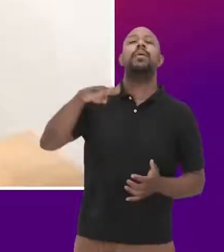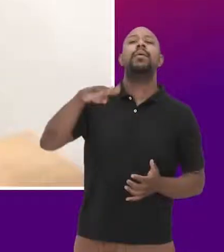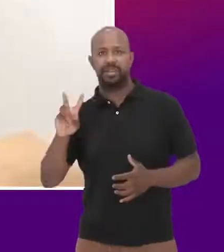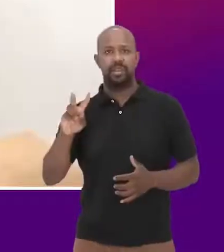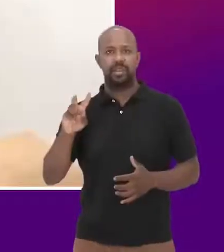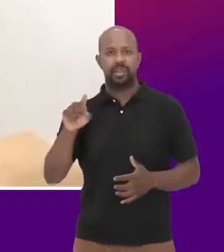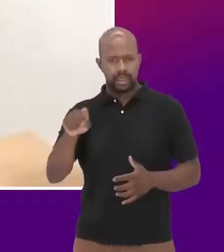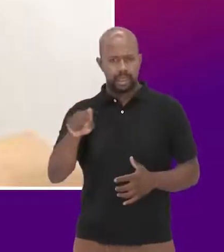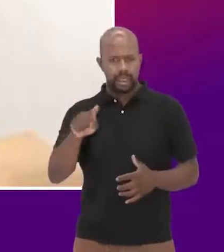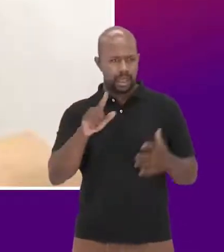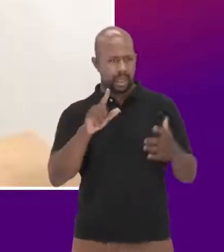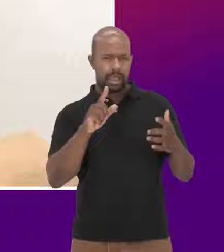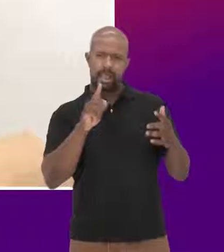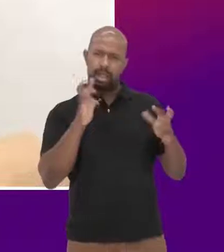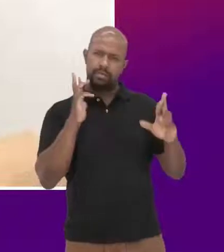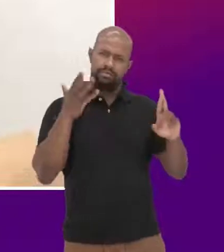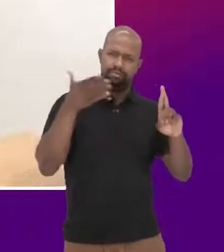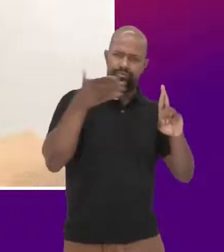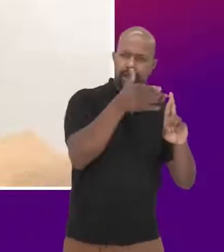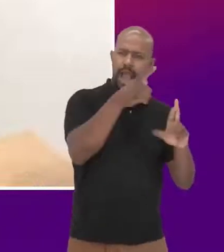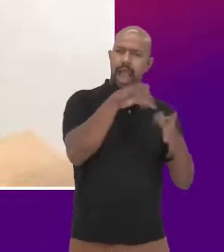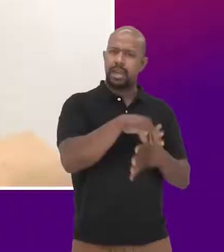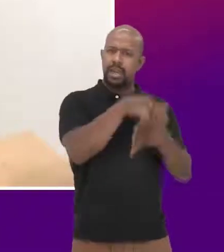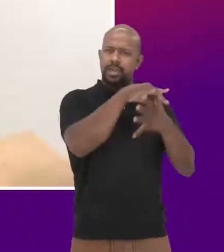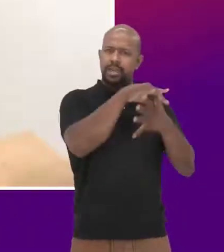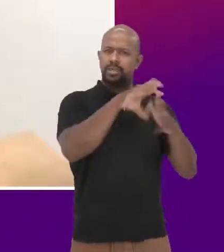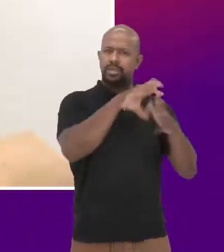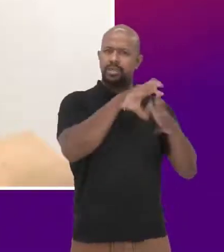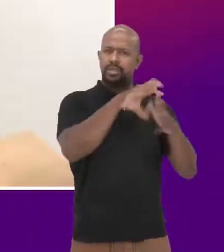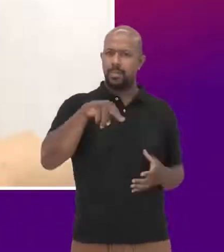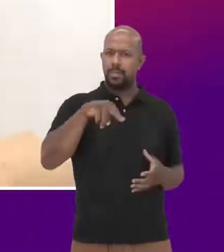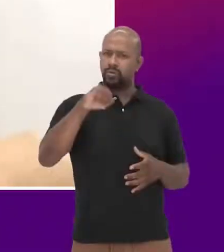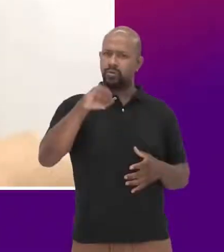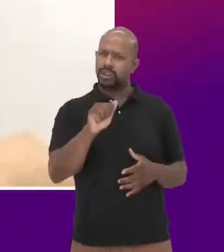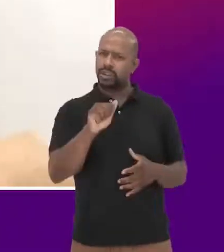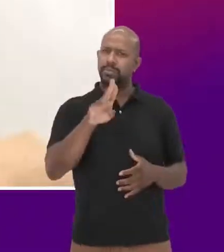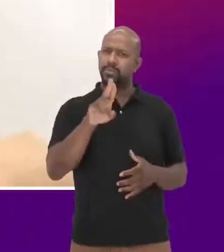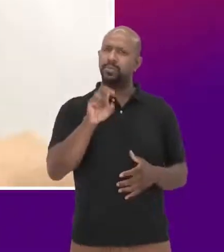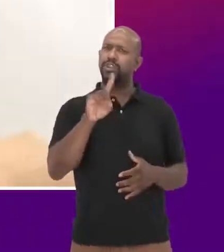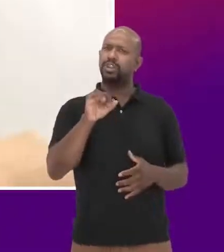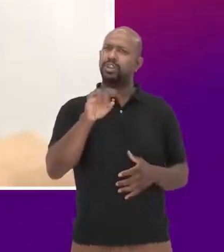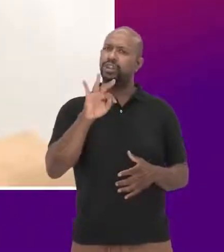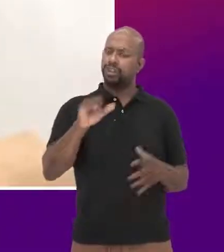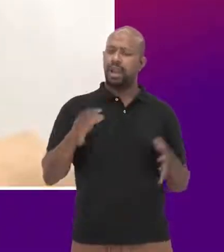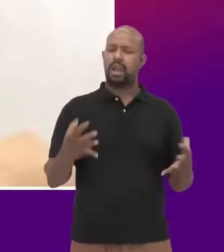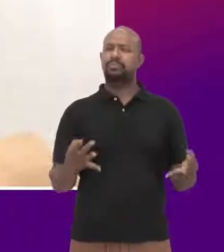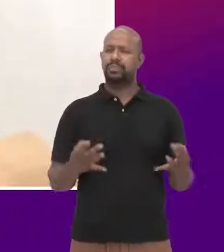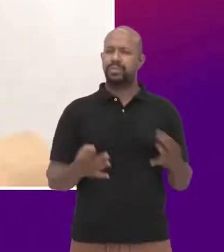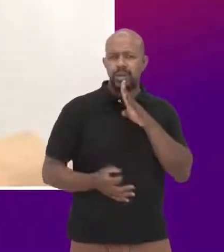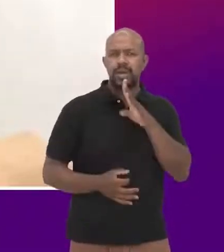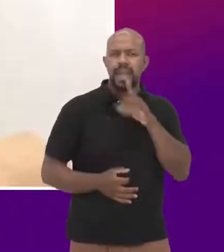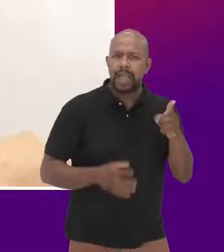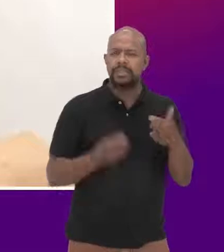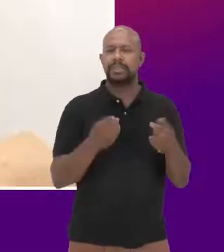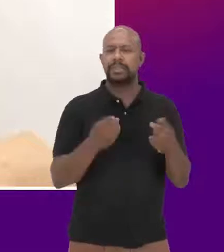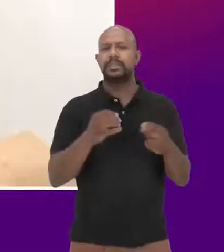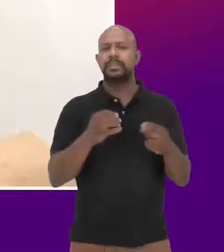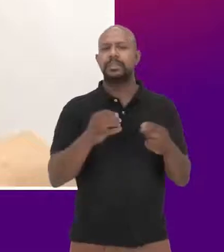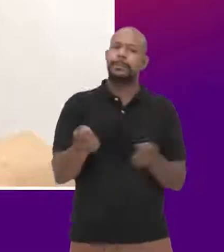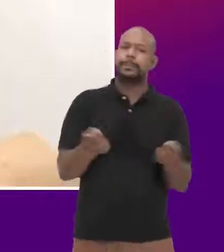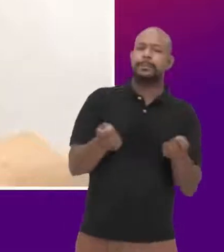reconhece a liderança de uma monja budista? Que sabe qual é o conceito de moderação